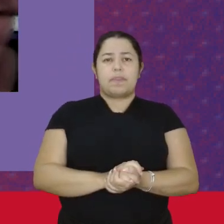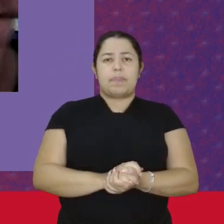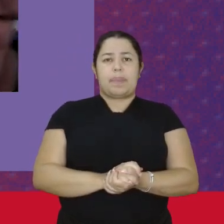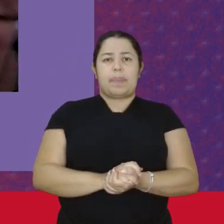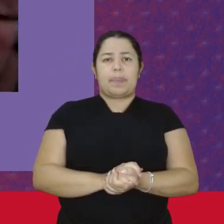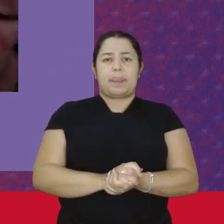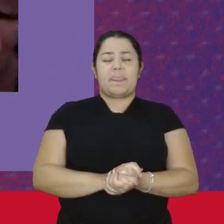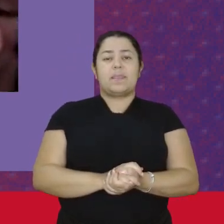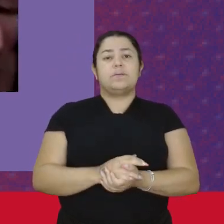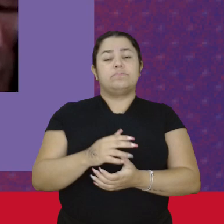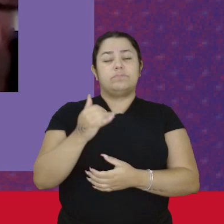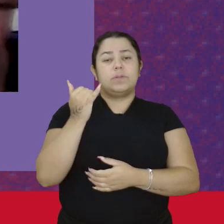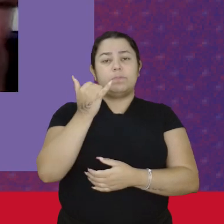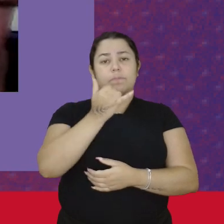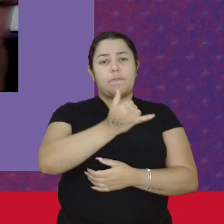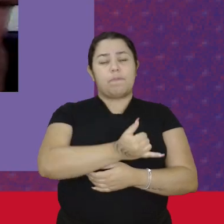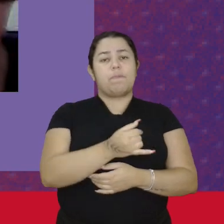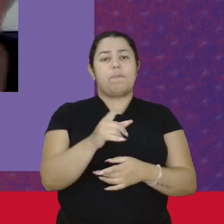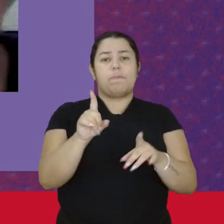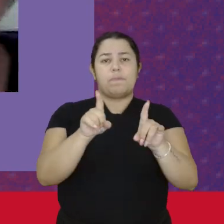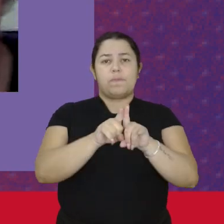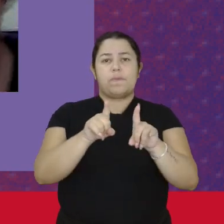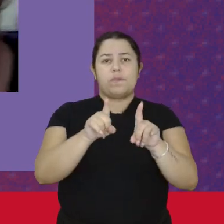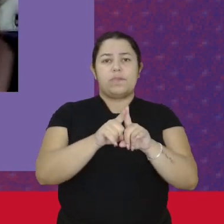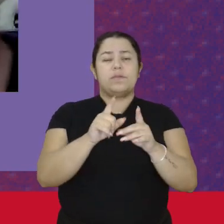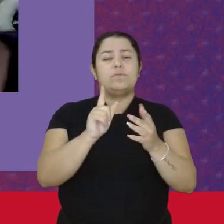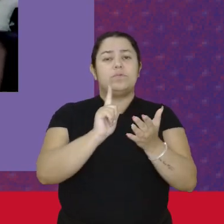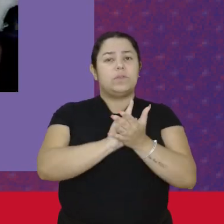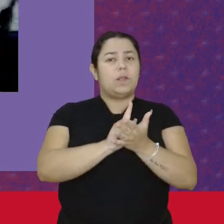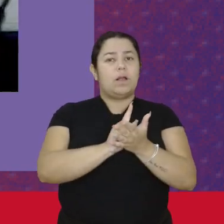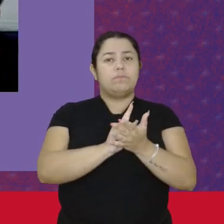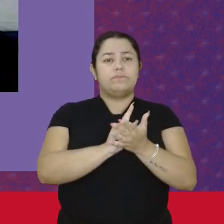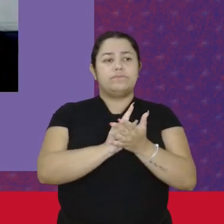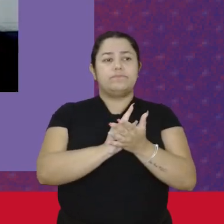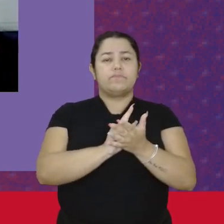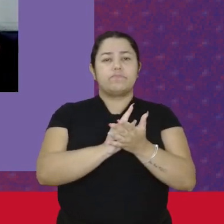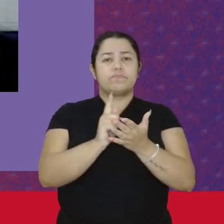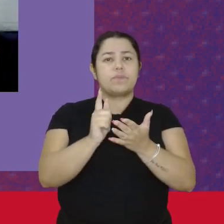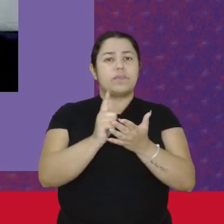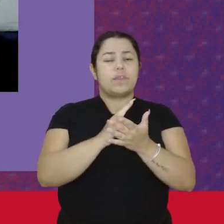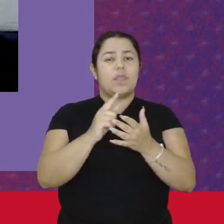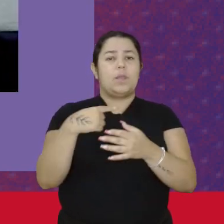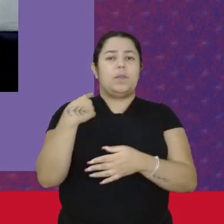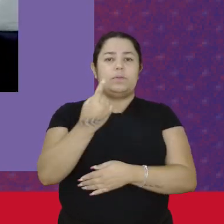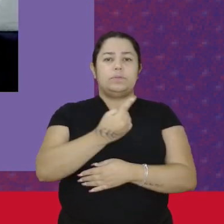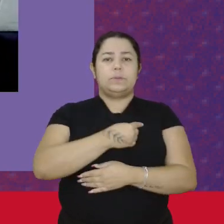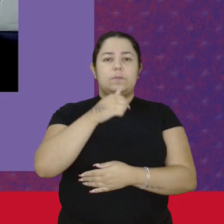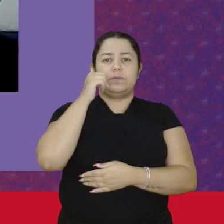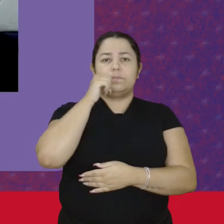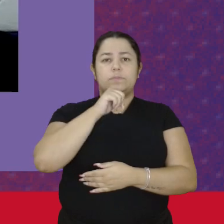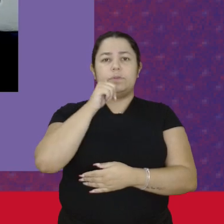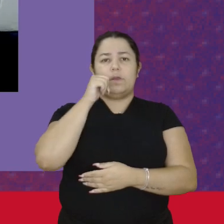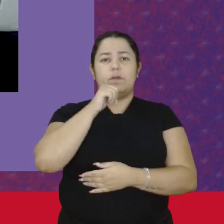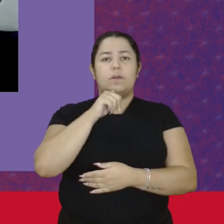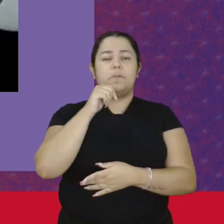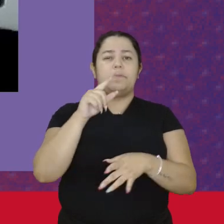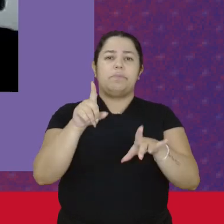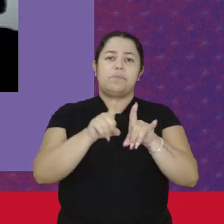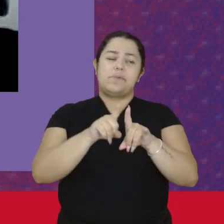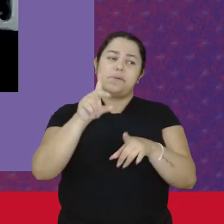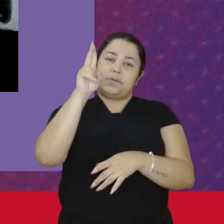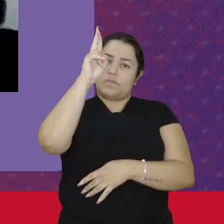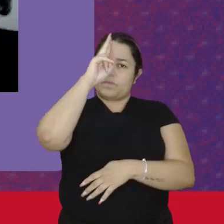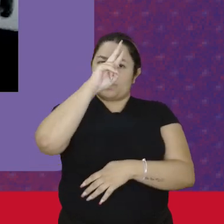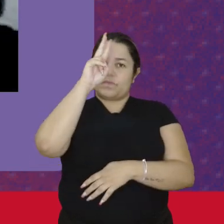eu queria dizer que o jornal, talvez o Nós Mulheres não tivesse essa história